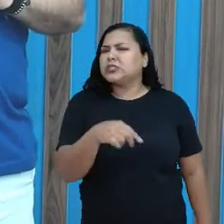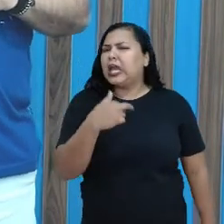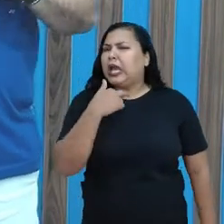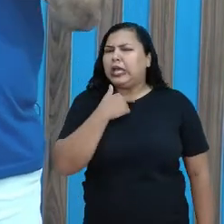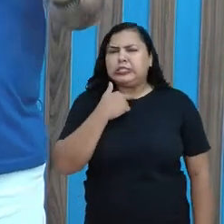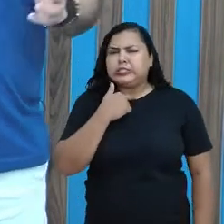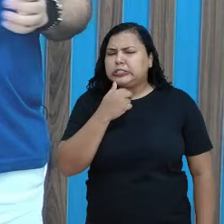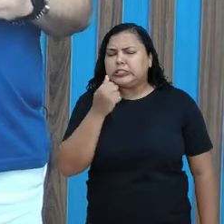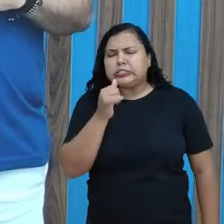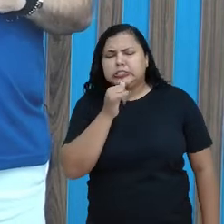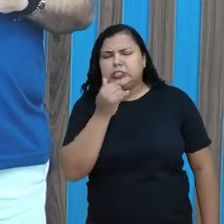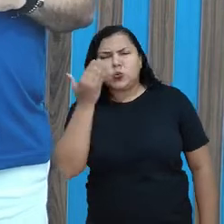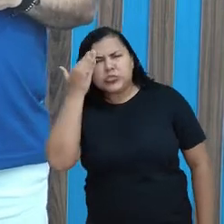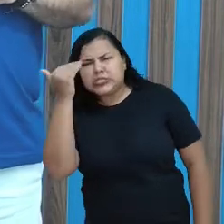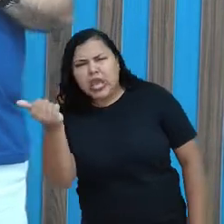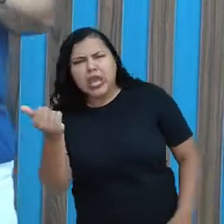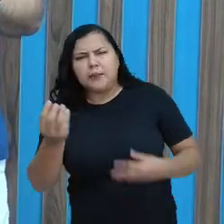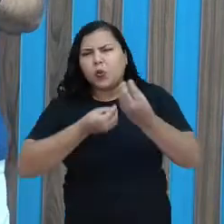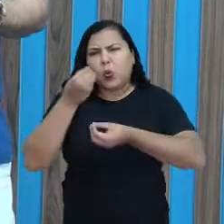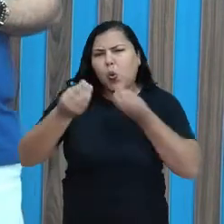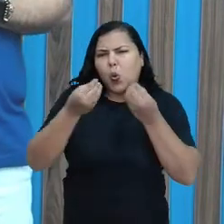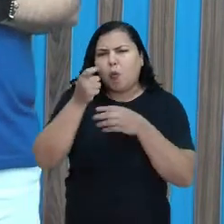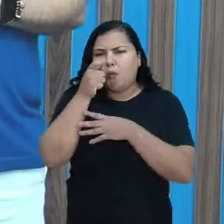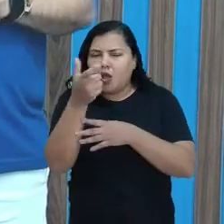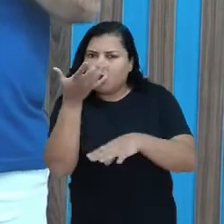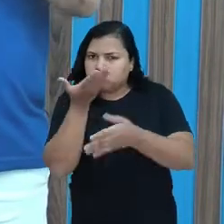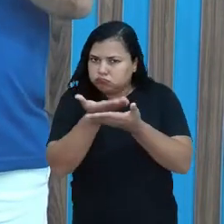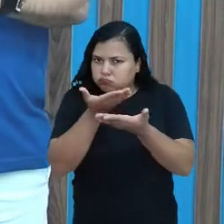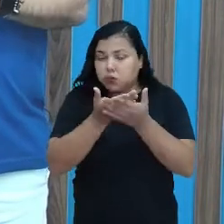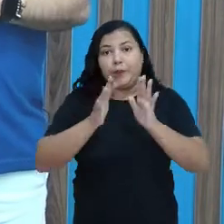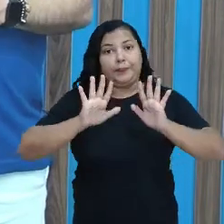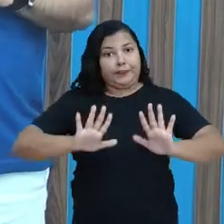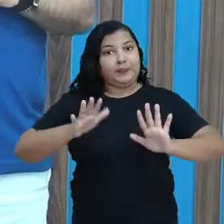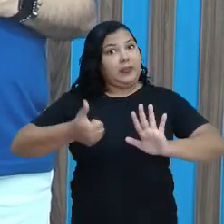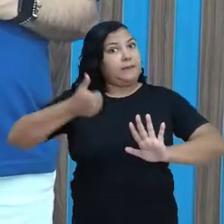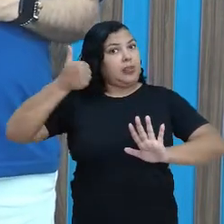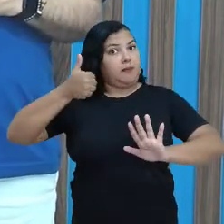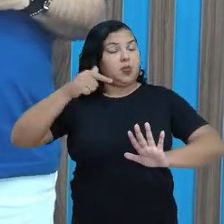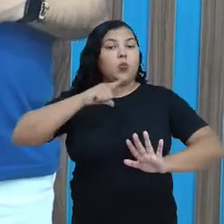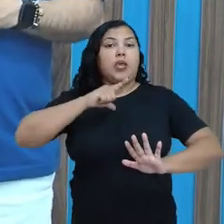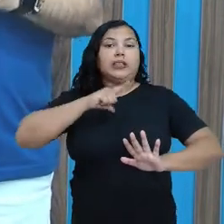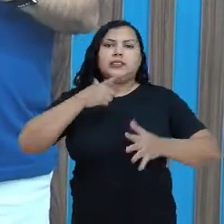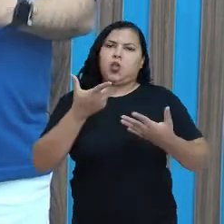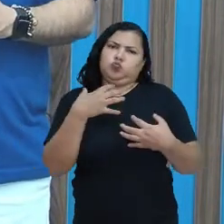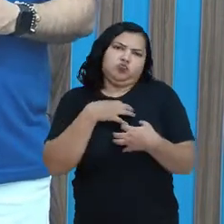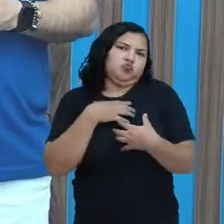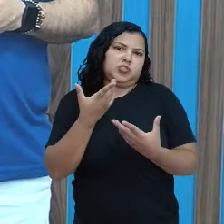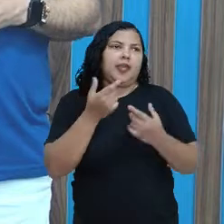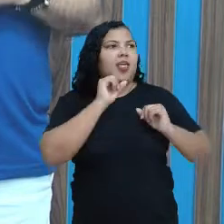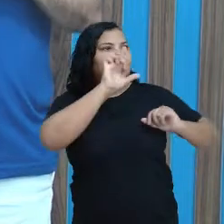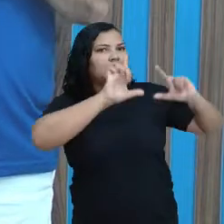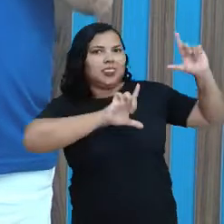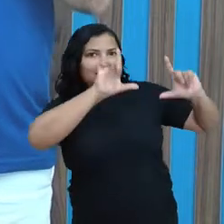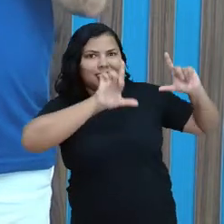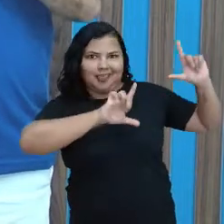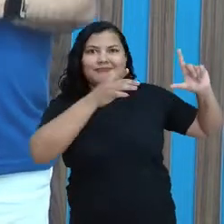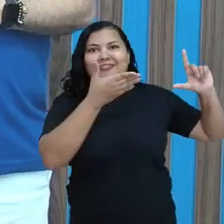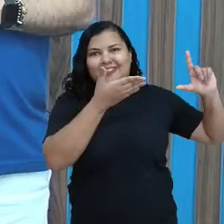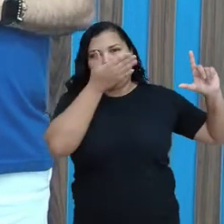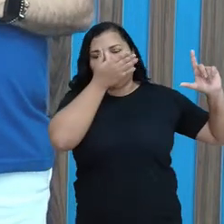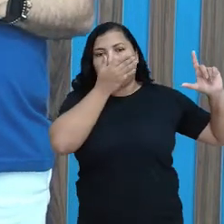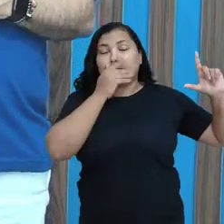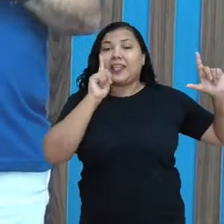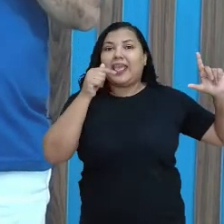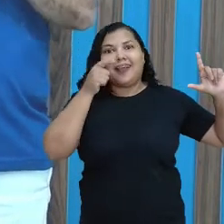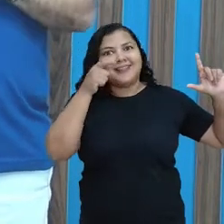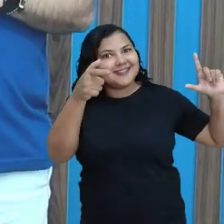as formas pelas quais você pode assistir às nossas aulas, primeiro, né, existe a primeira forma que é essa, agora você que está assistindo